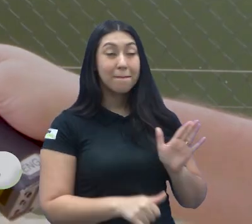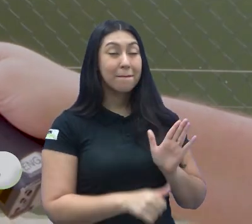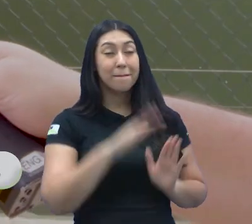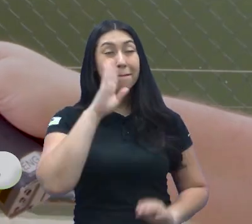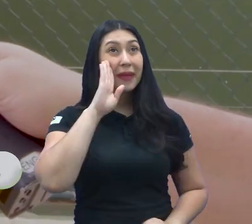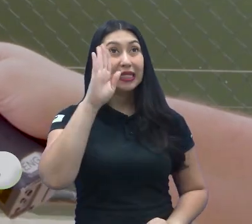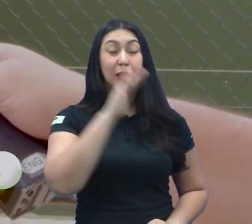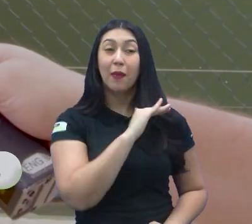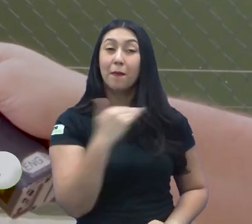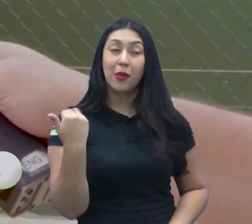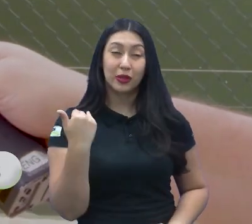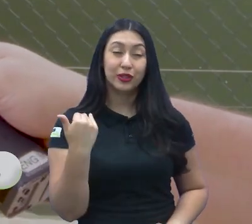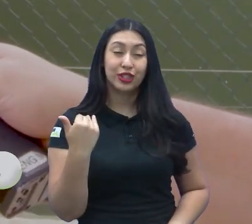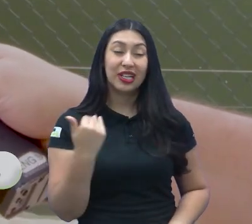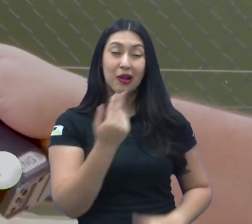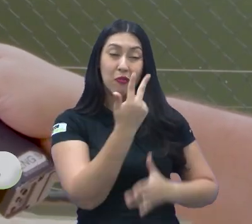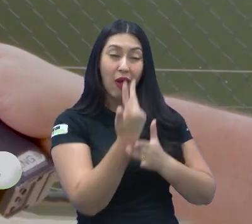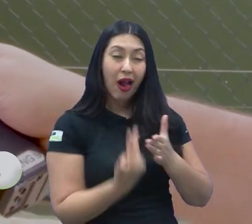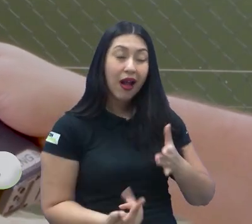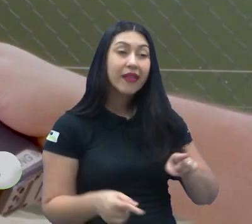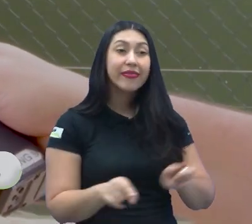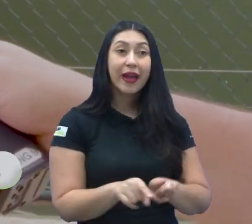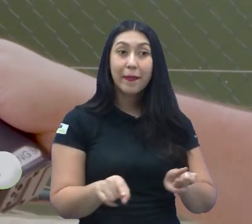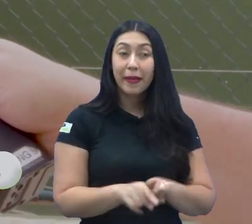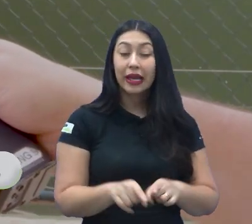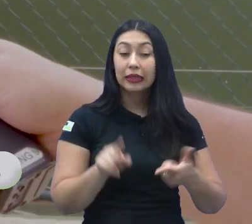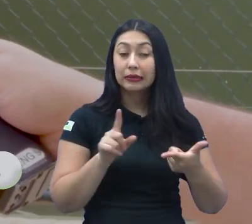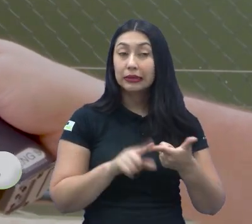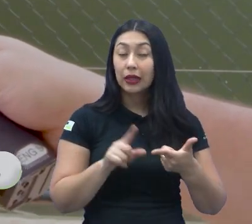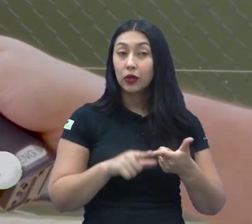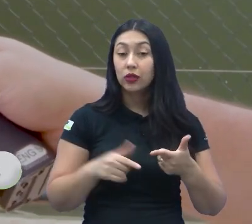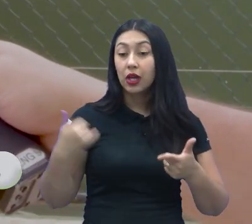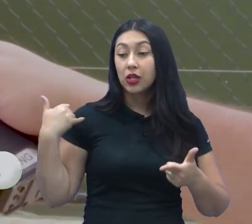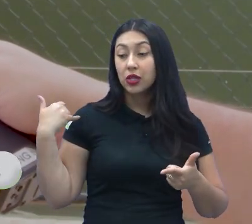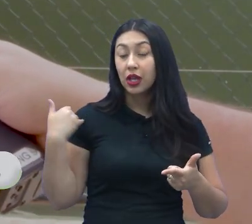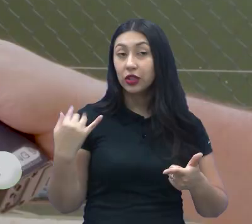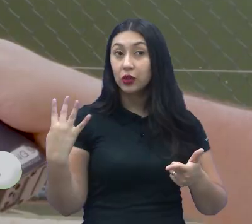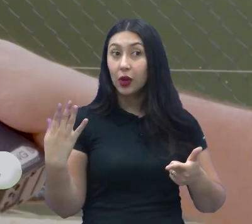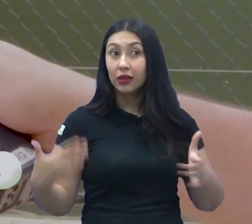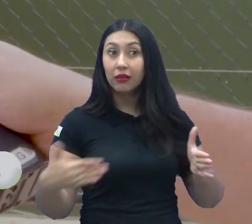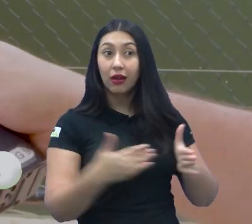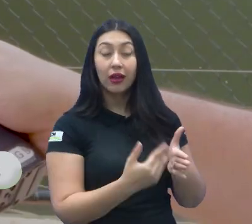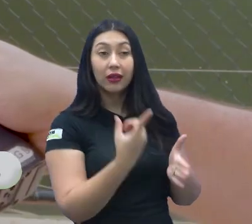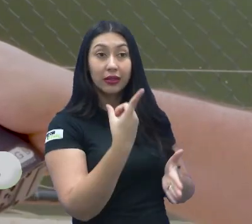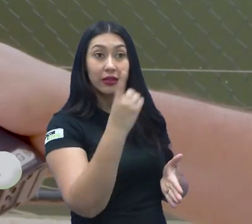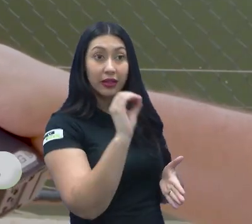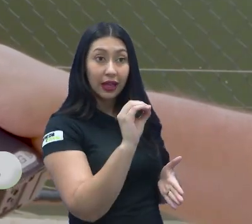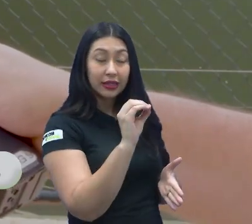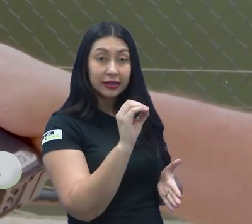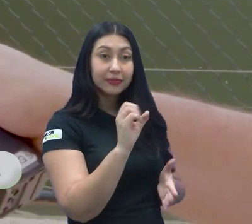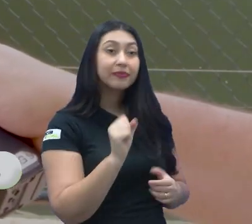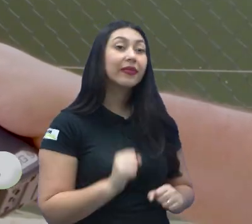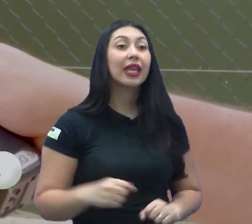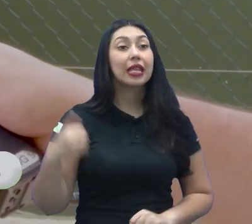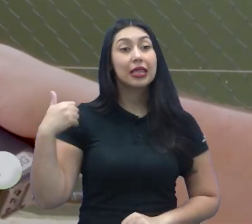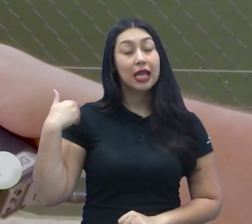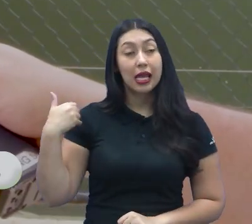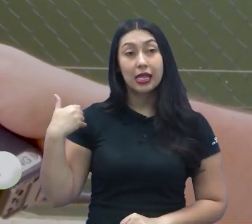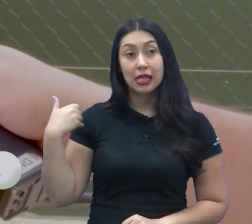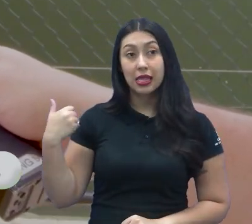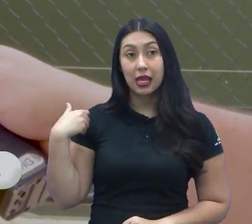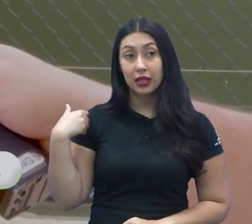morte na faixa etária de 4 até 10 anos. E é a quarta causa de morte na faixa etária